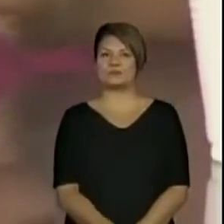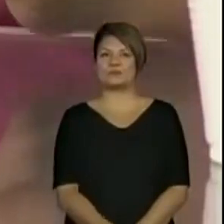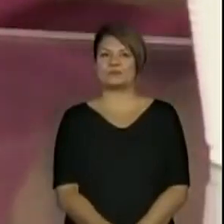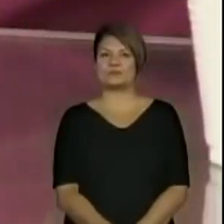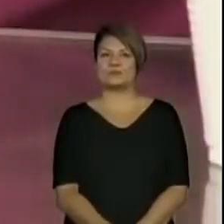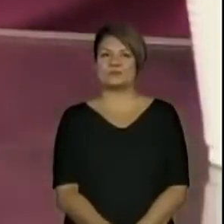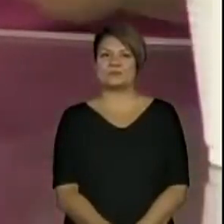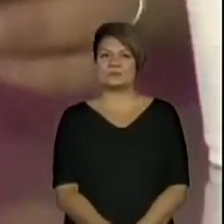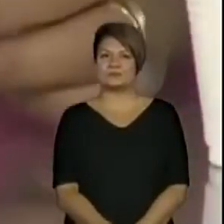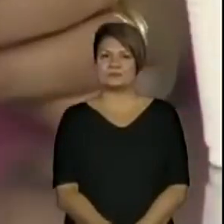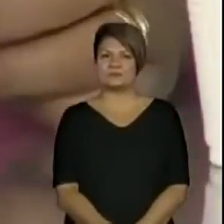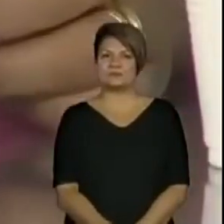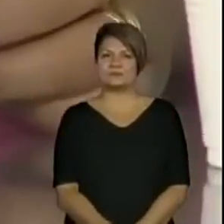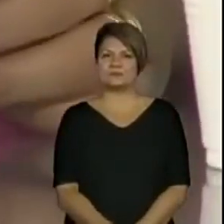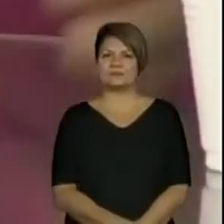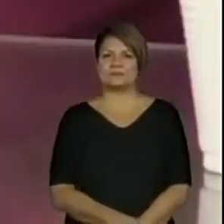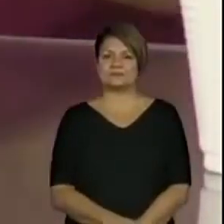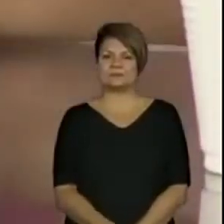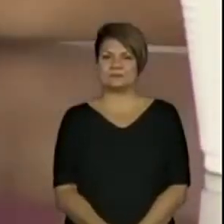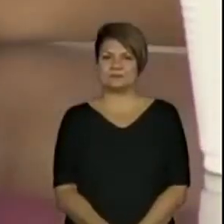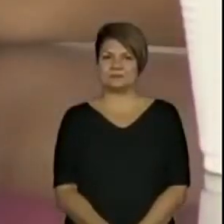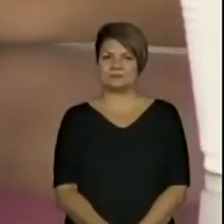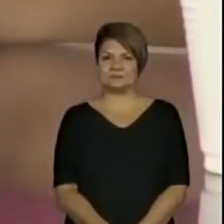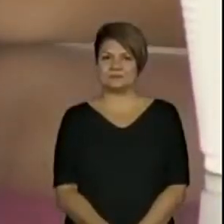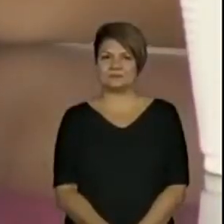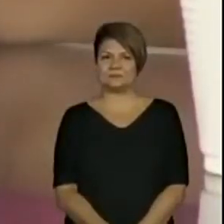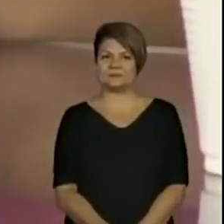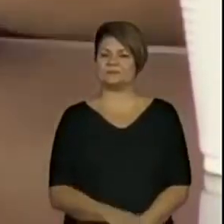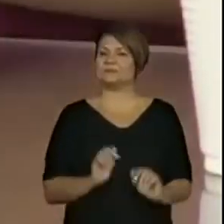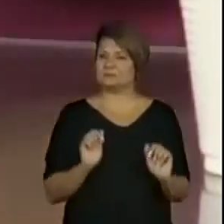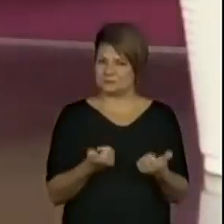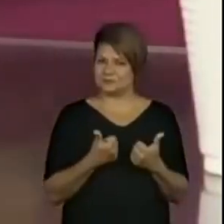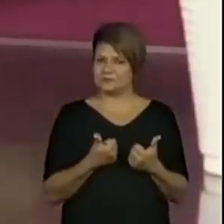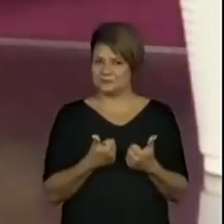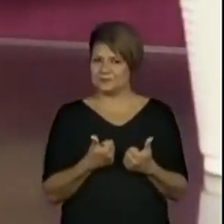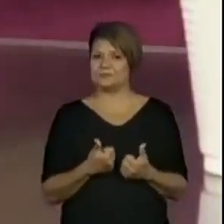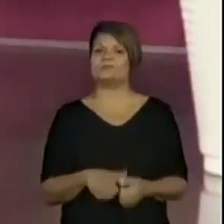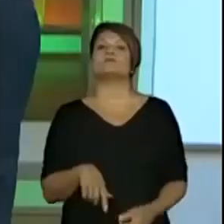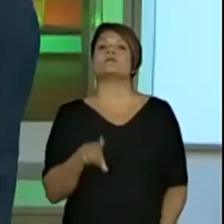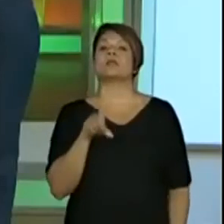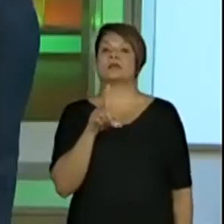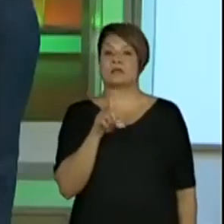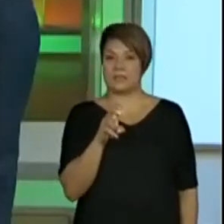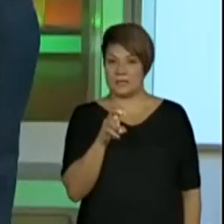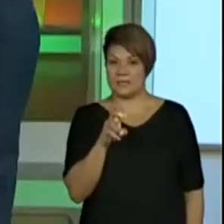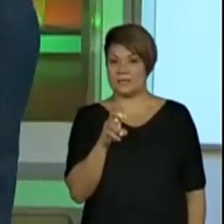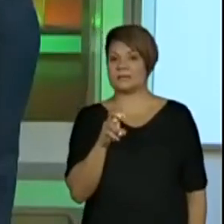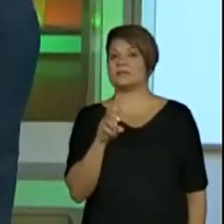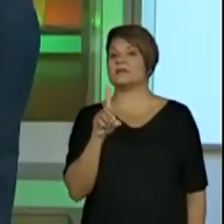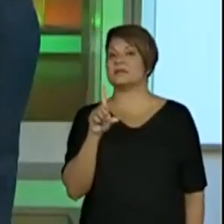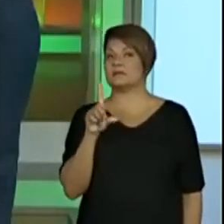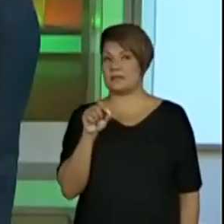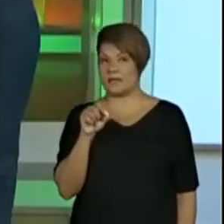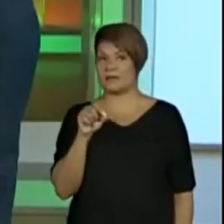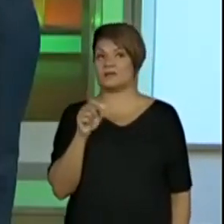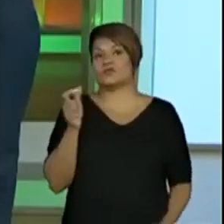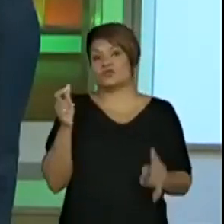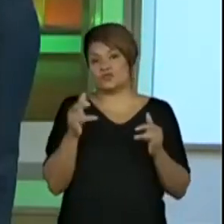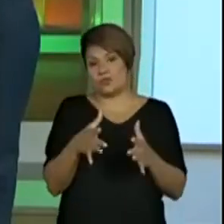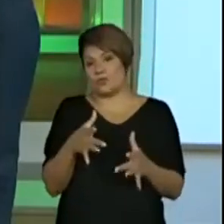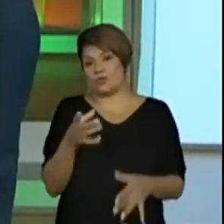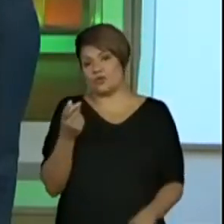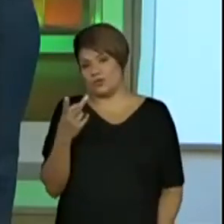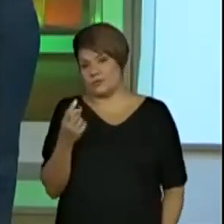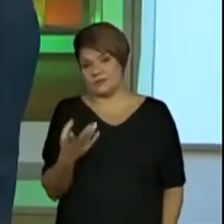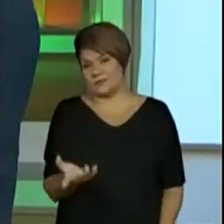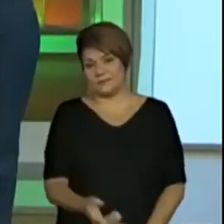a plaquinha 10. 10, vamos lá. Perfeito? Então, 15, 10. Então, só sobrou,